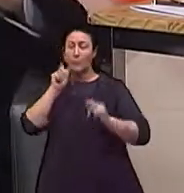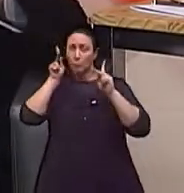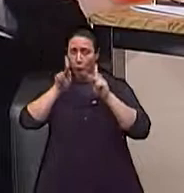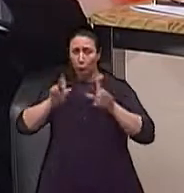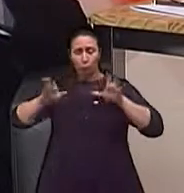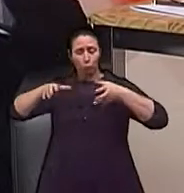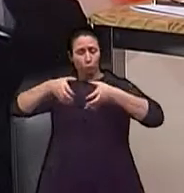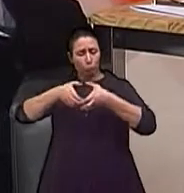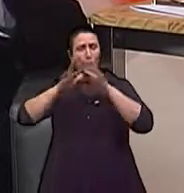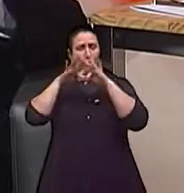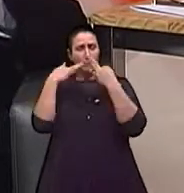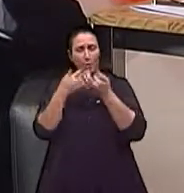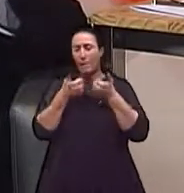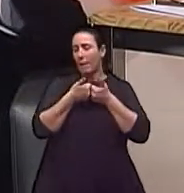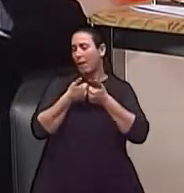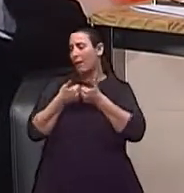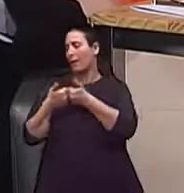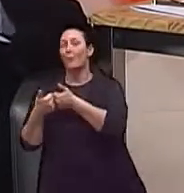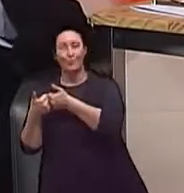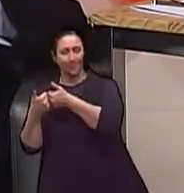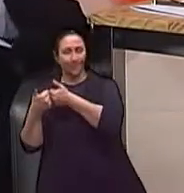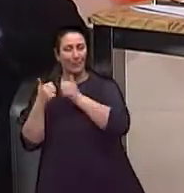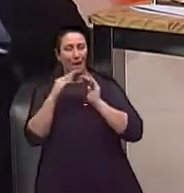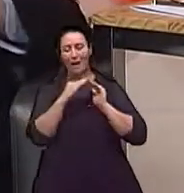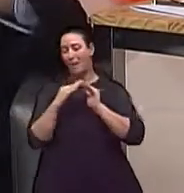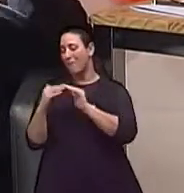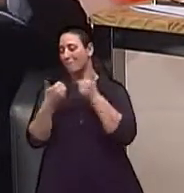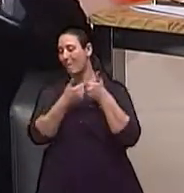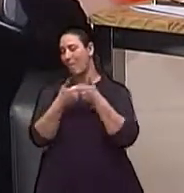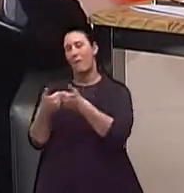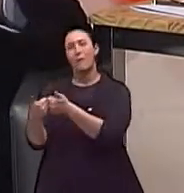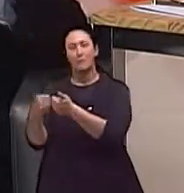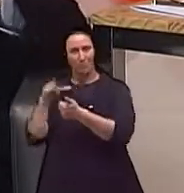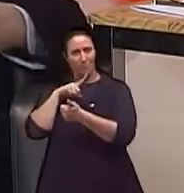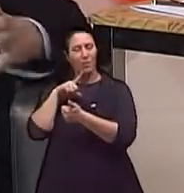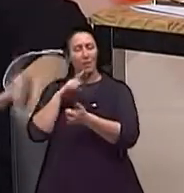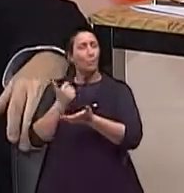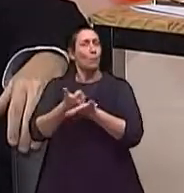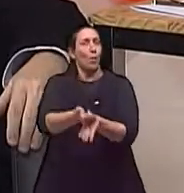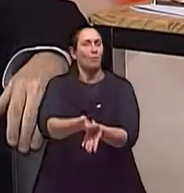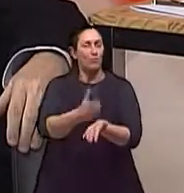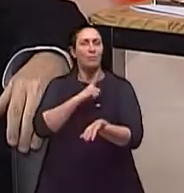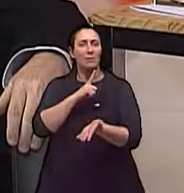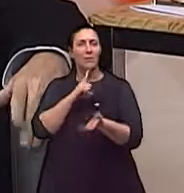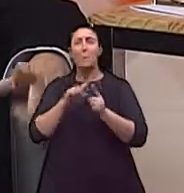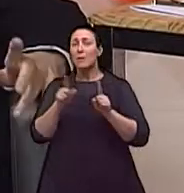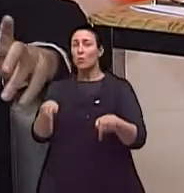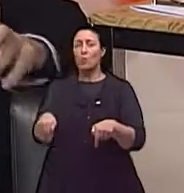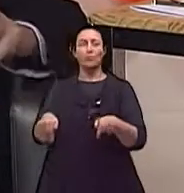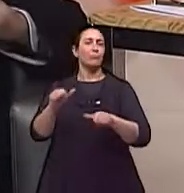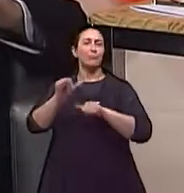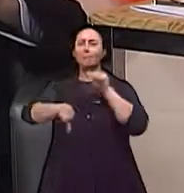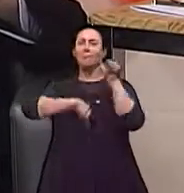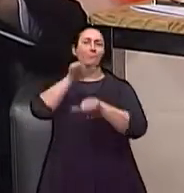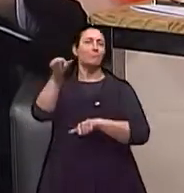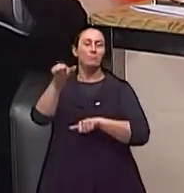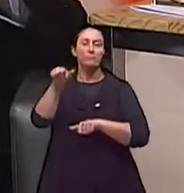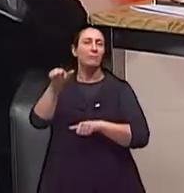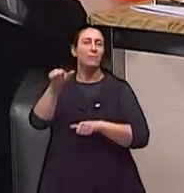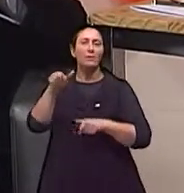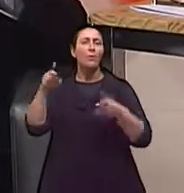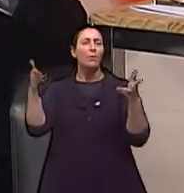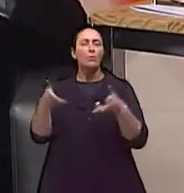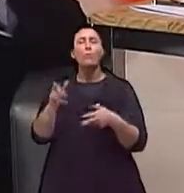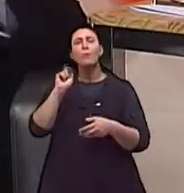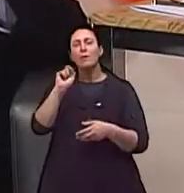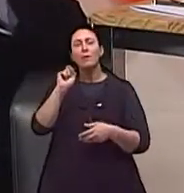e moravam próximas então havia todo um um suporte familiar que hoje não existe a nossa